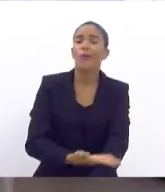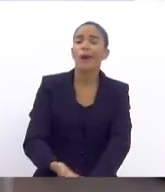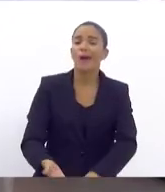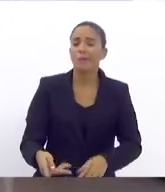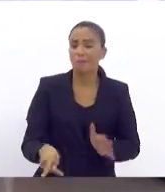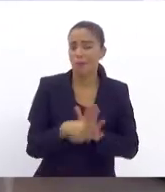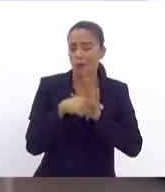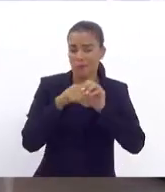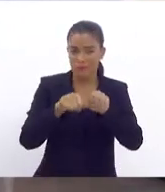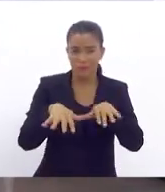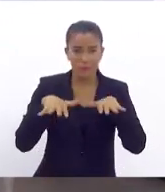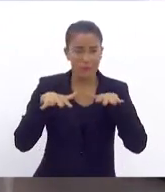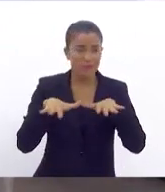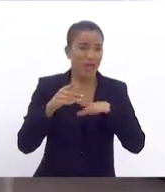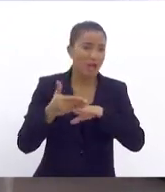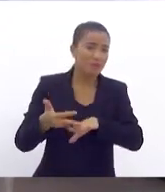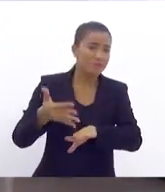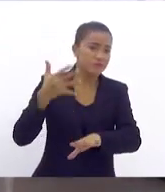Assembleia,